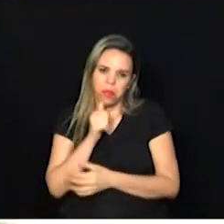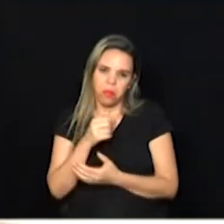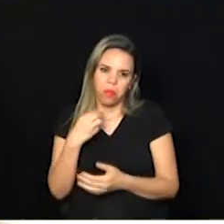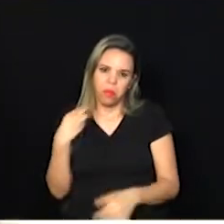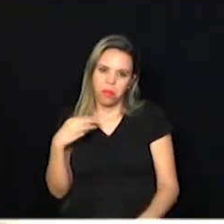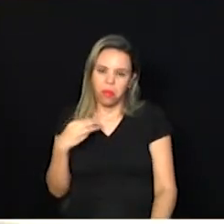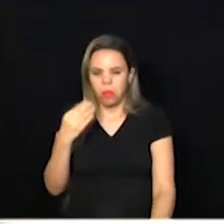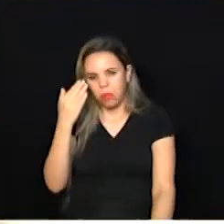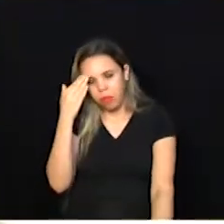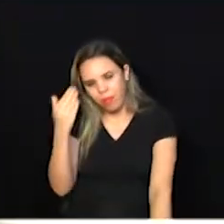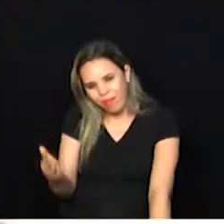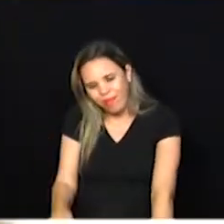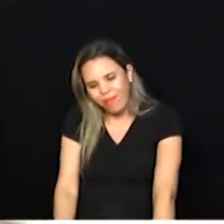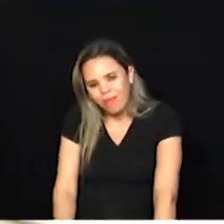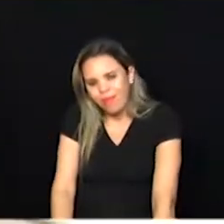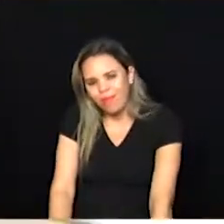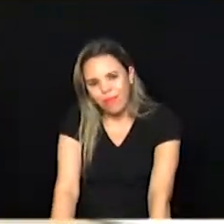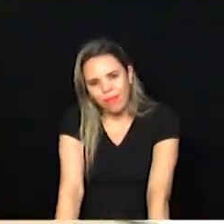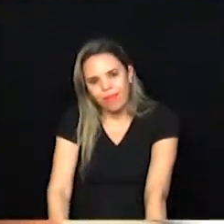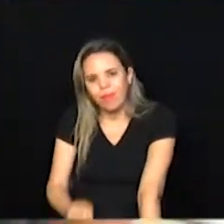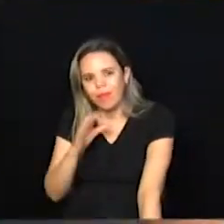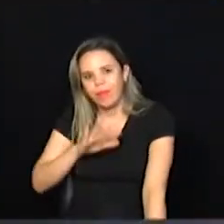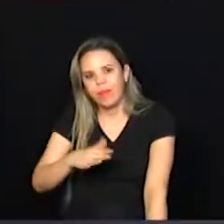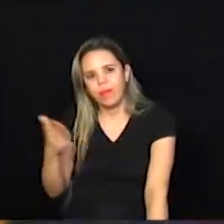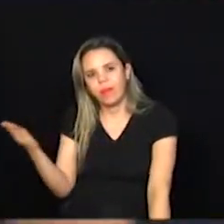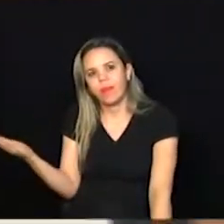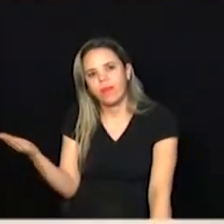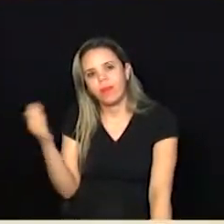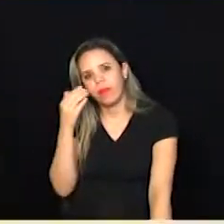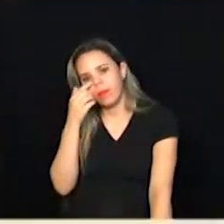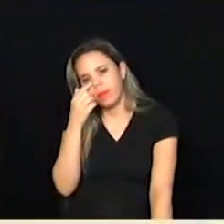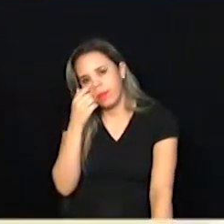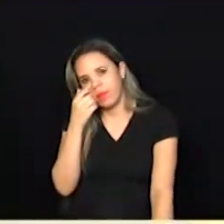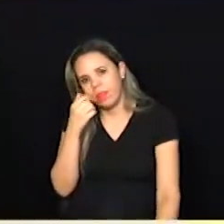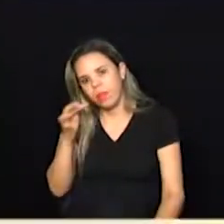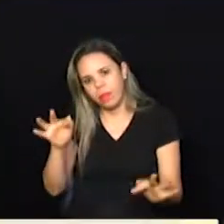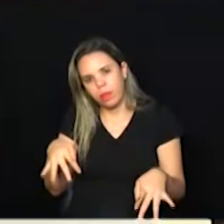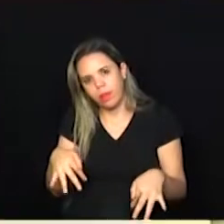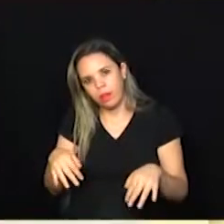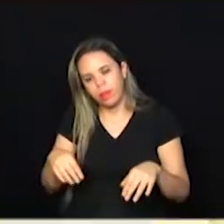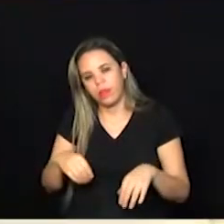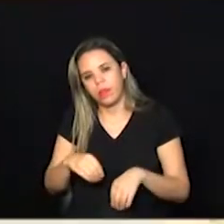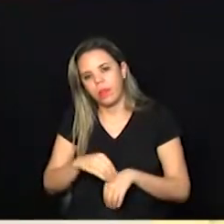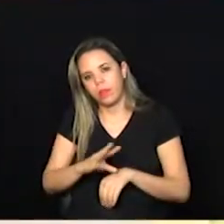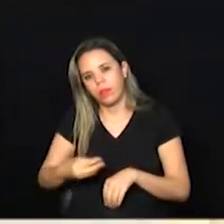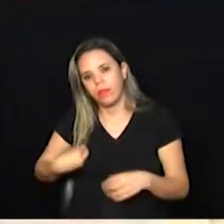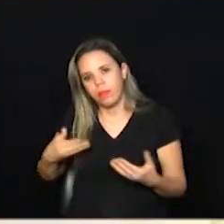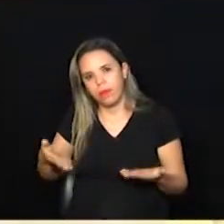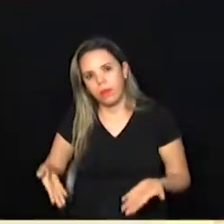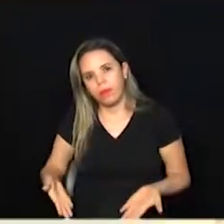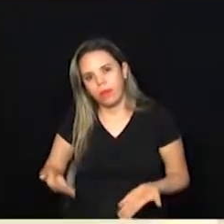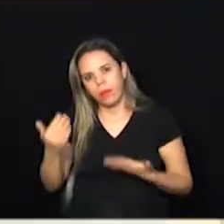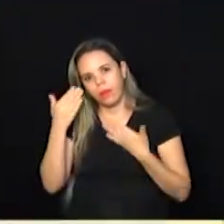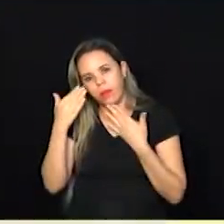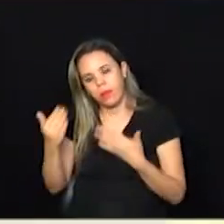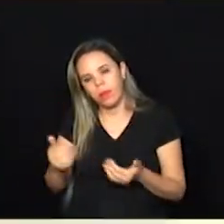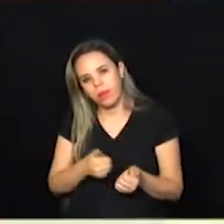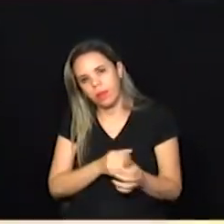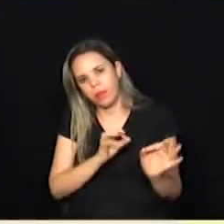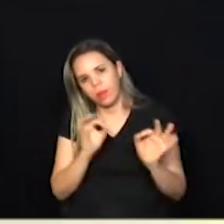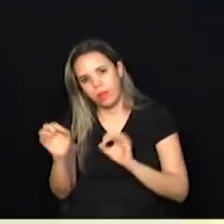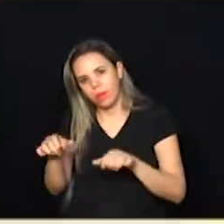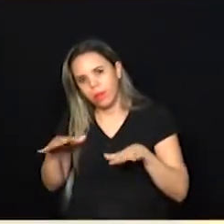Conte. Obrigada. Uma boa tarde para a senhora. E a gente encerra a nossa transmissão ao vivo por aqui. Muito obrigada pela companhia